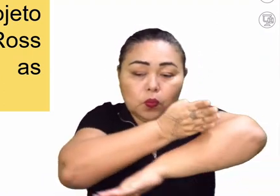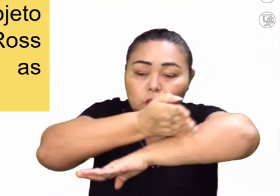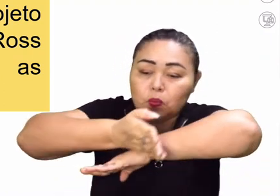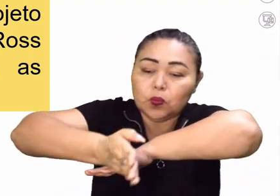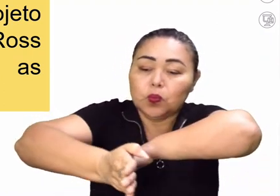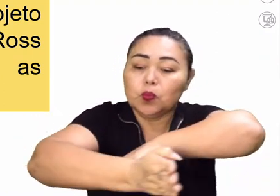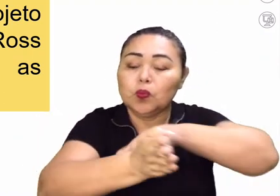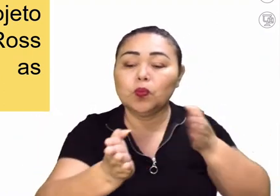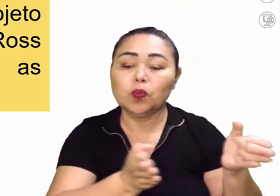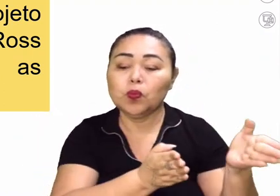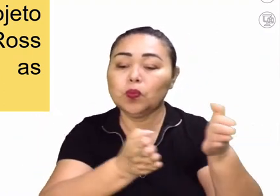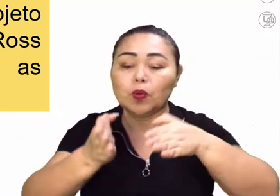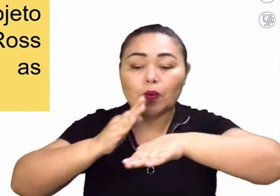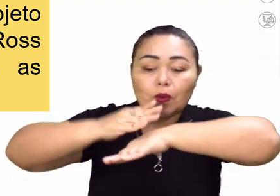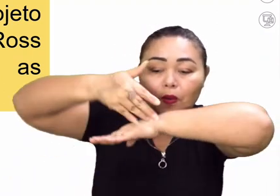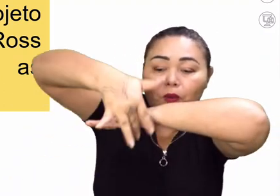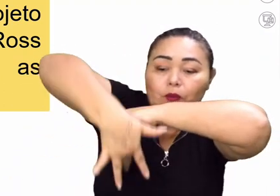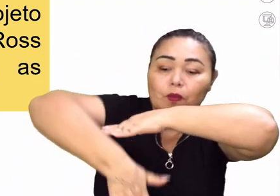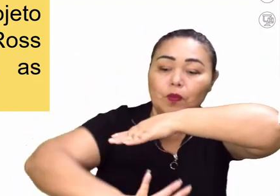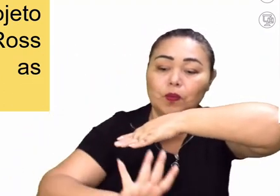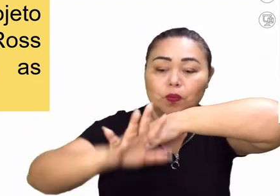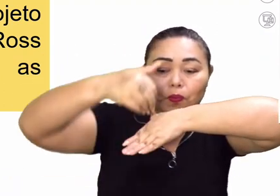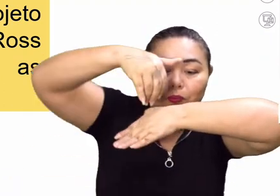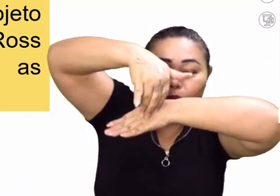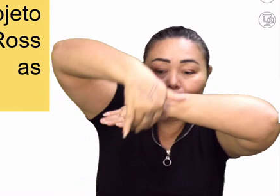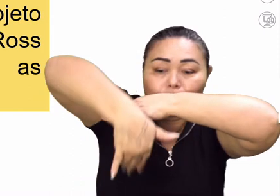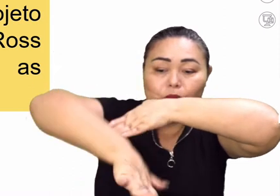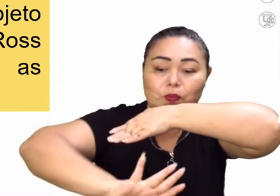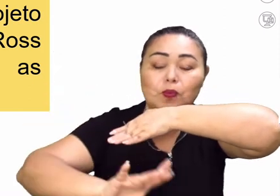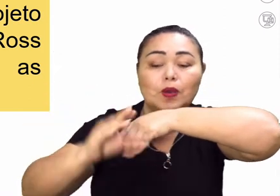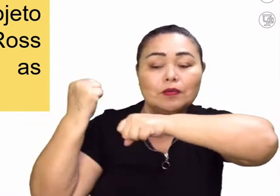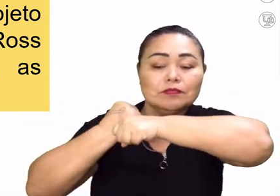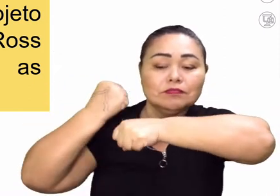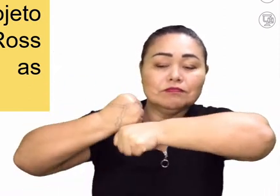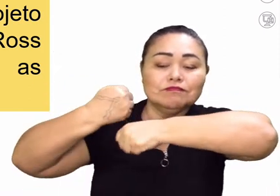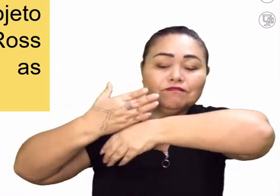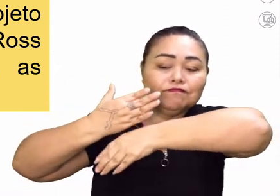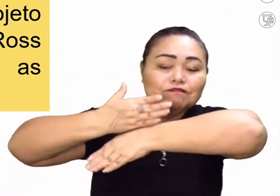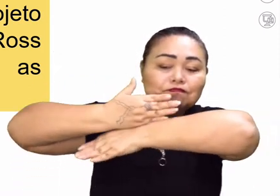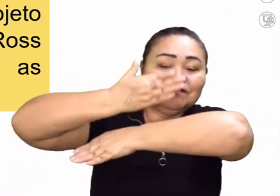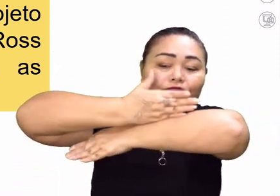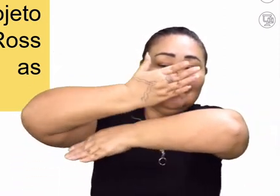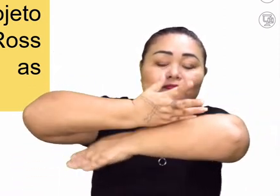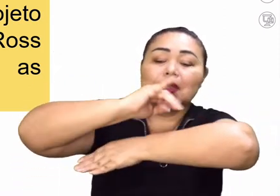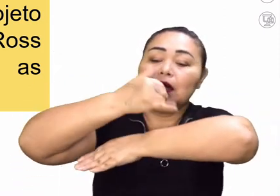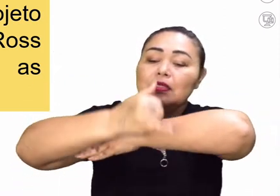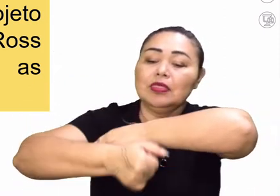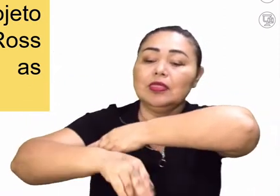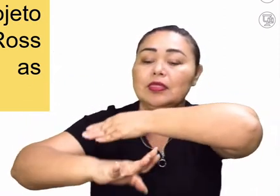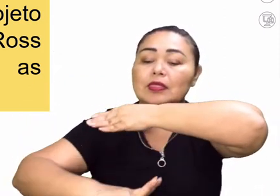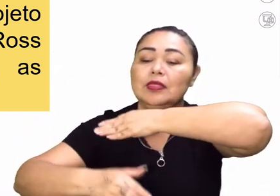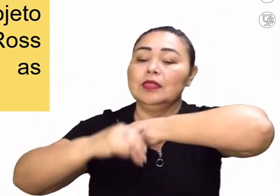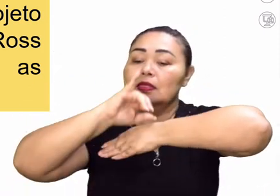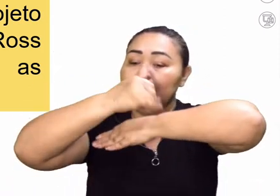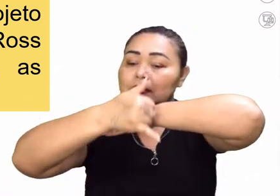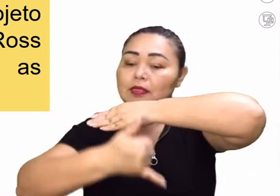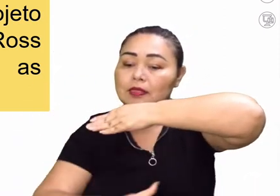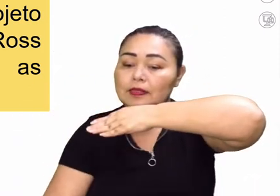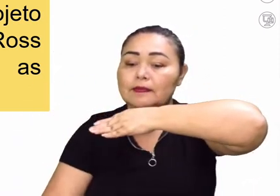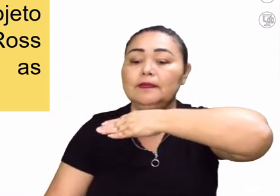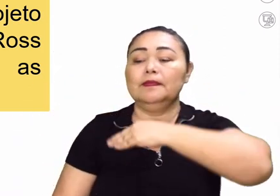exatamente a queda da água que vai ser e que foram construídas várias usinas hidrelétricas muito bem